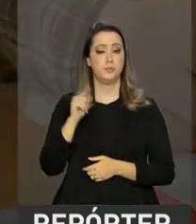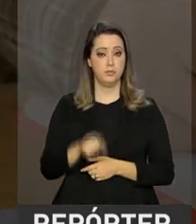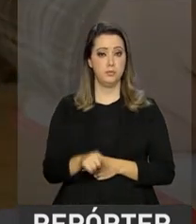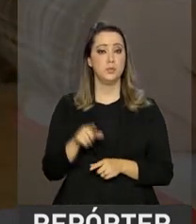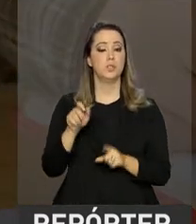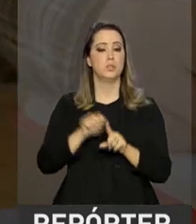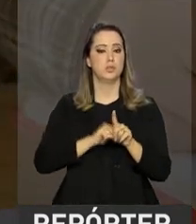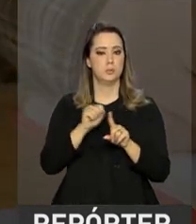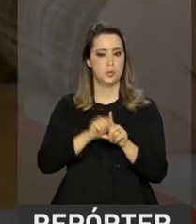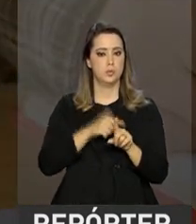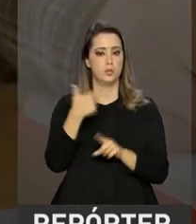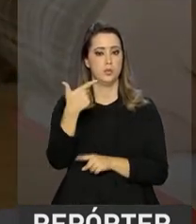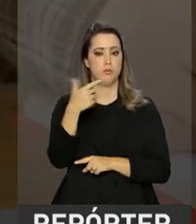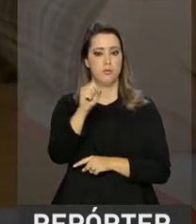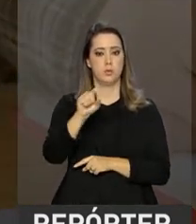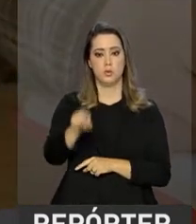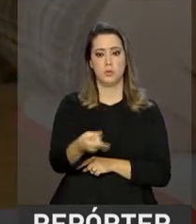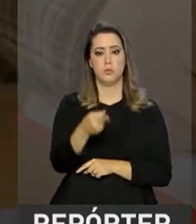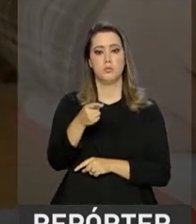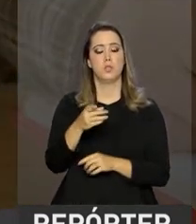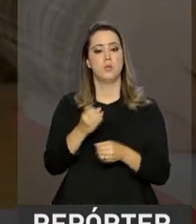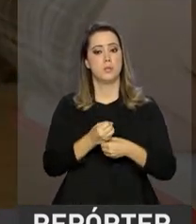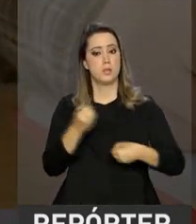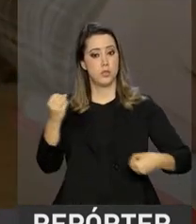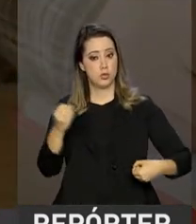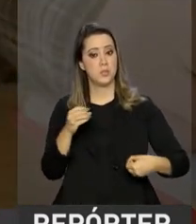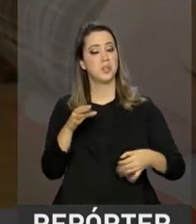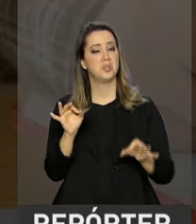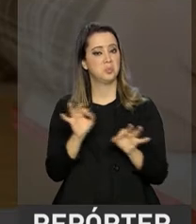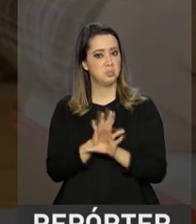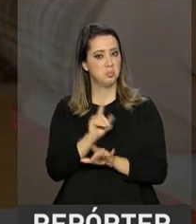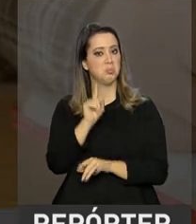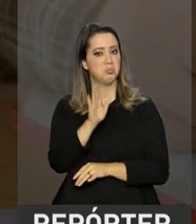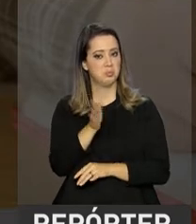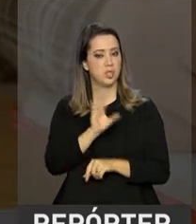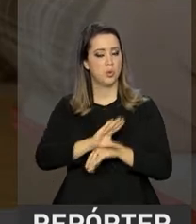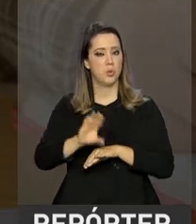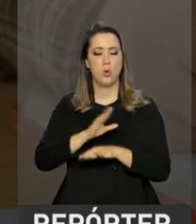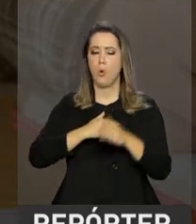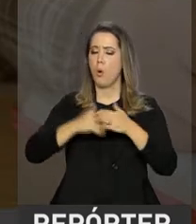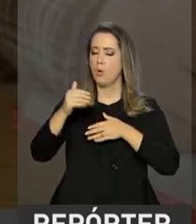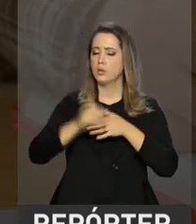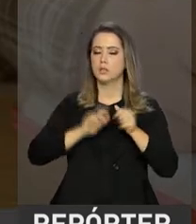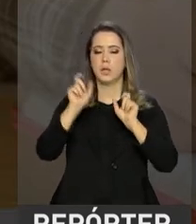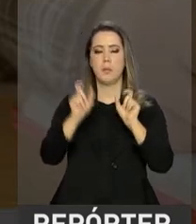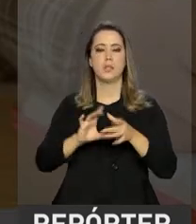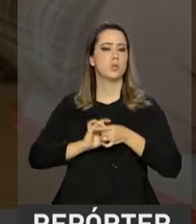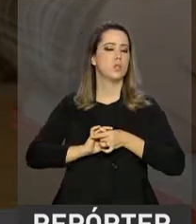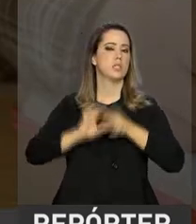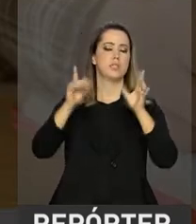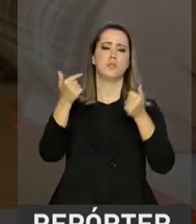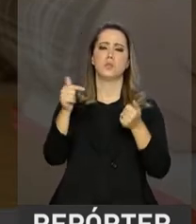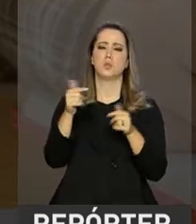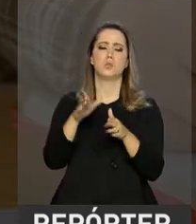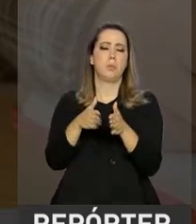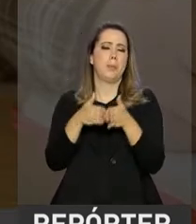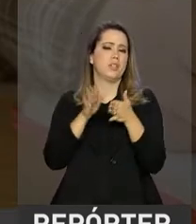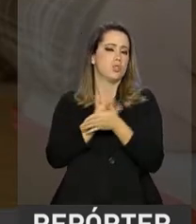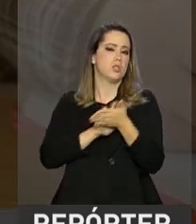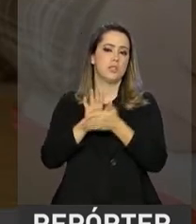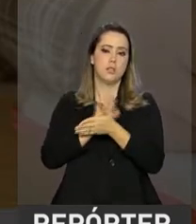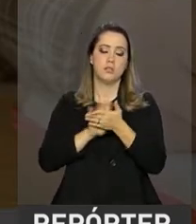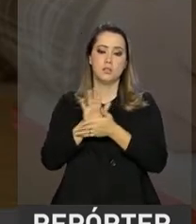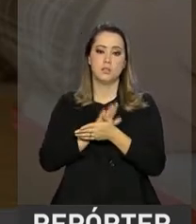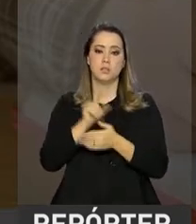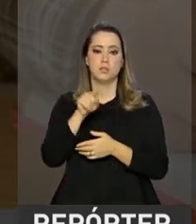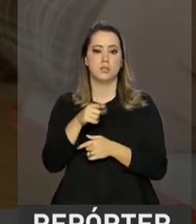28 mil certificados de conclusão qualquer pessoa pode participar da escola do trabalhador não há pré requisito e nem